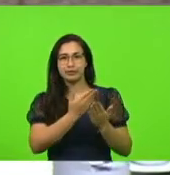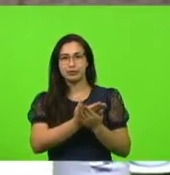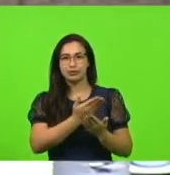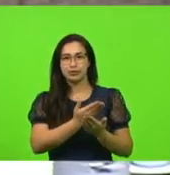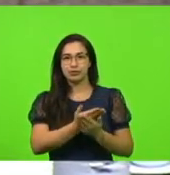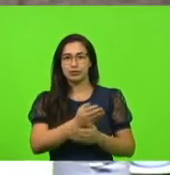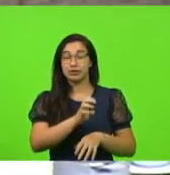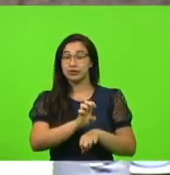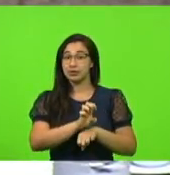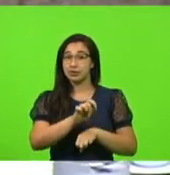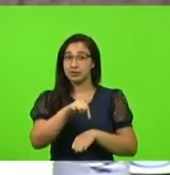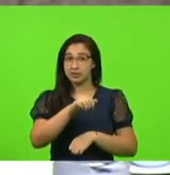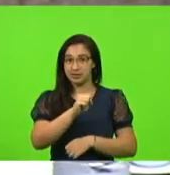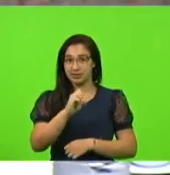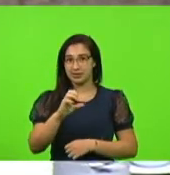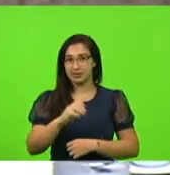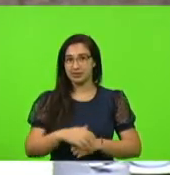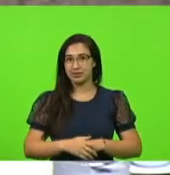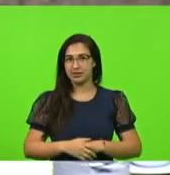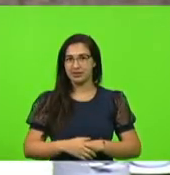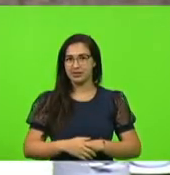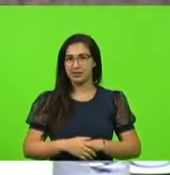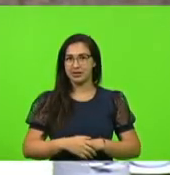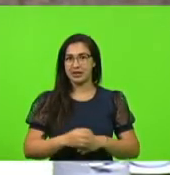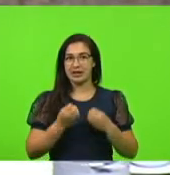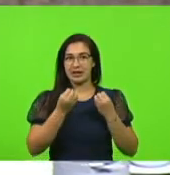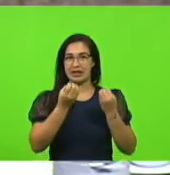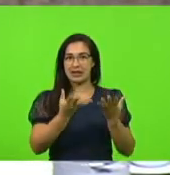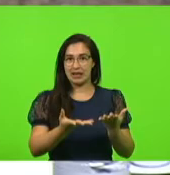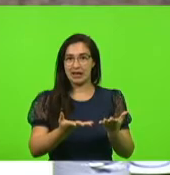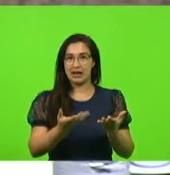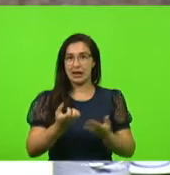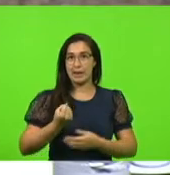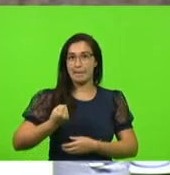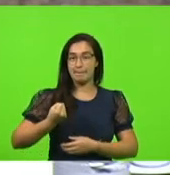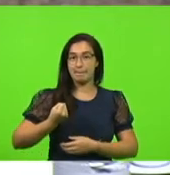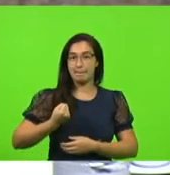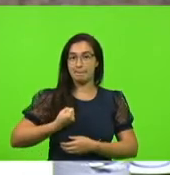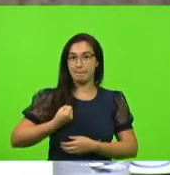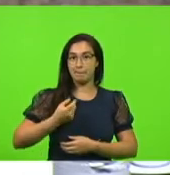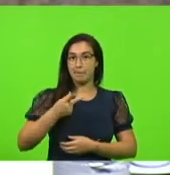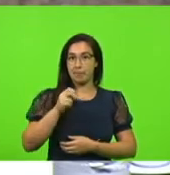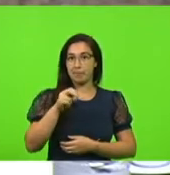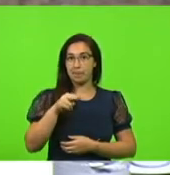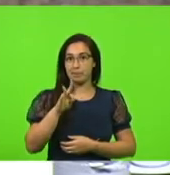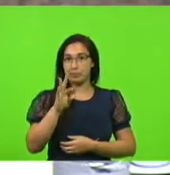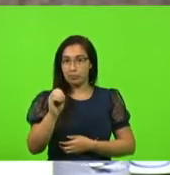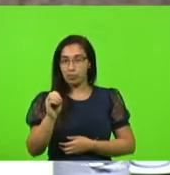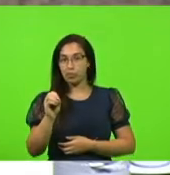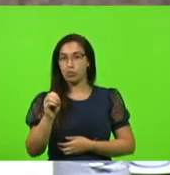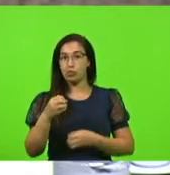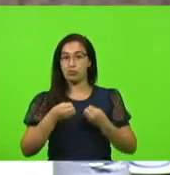Catarina. Nota de presente. Por que então não deram um presente lá no IDEB, né? Está